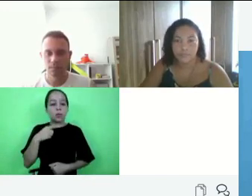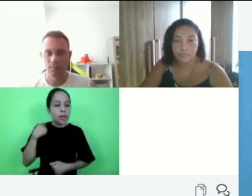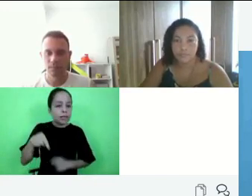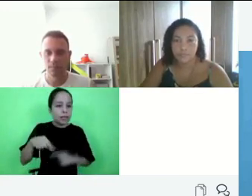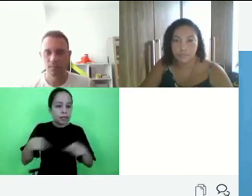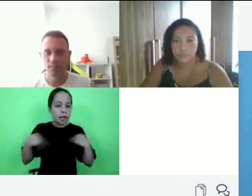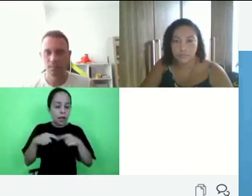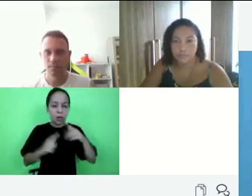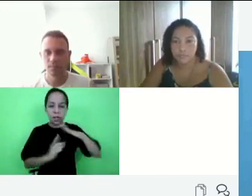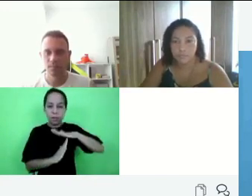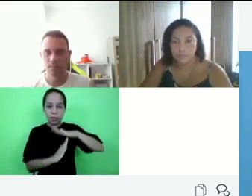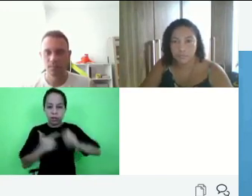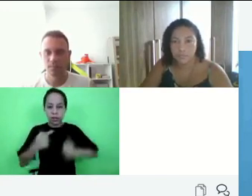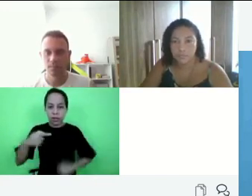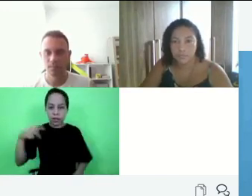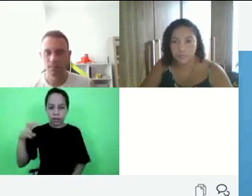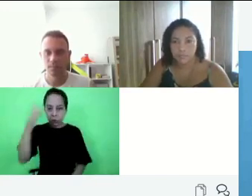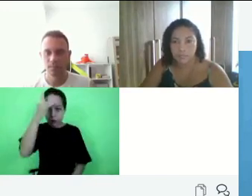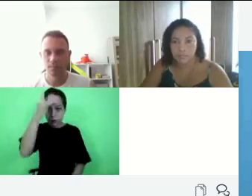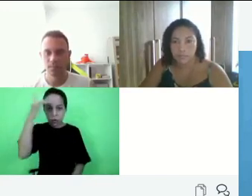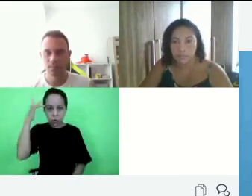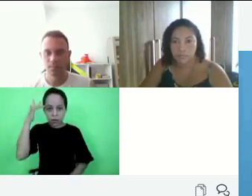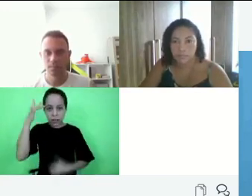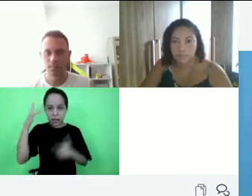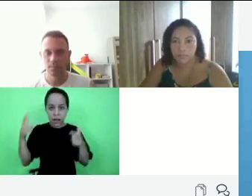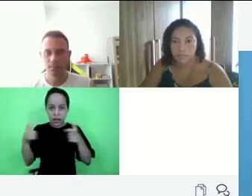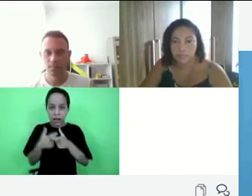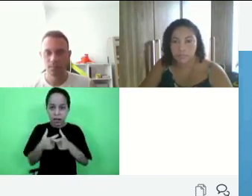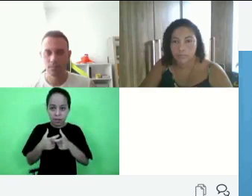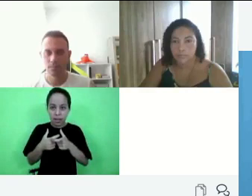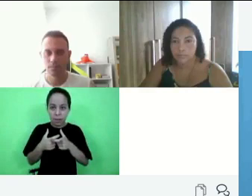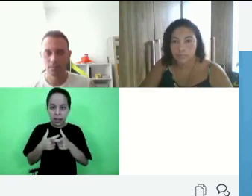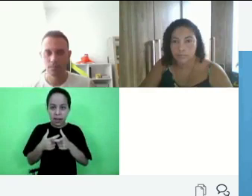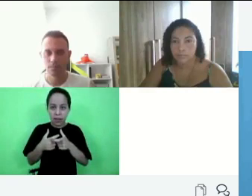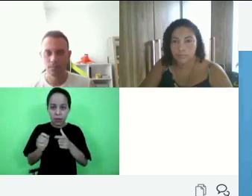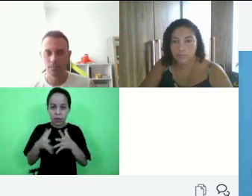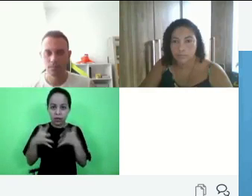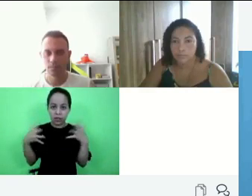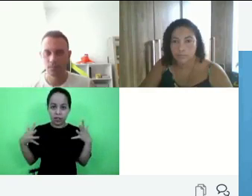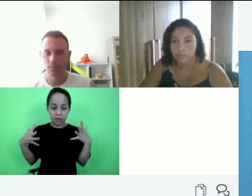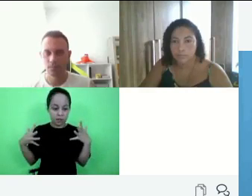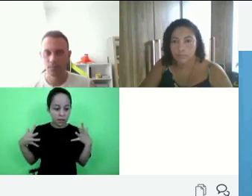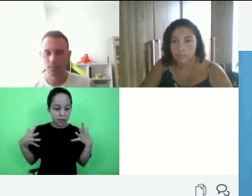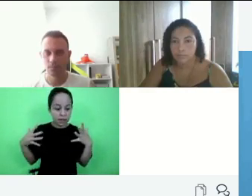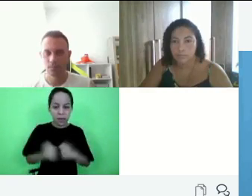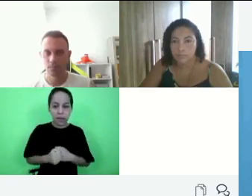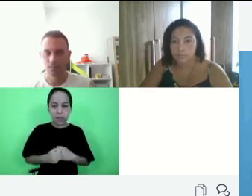dúvida. Essa sala está com limite de 75 pessoas? Ele tá sala pequena ou grande?